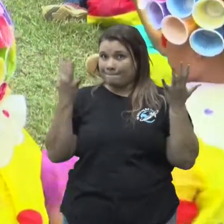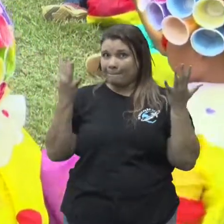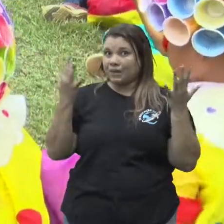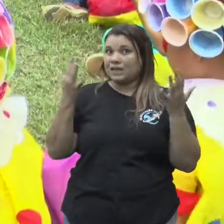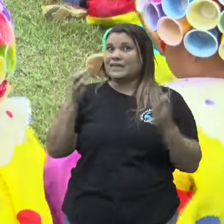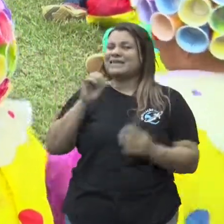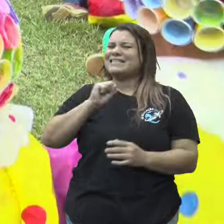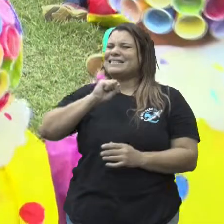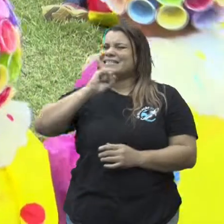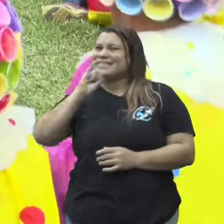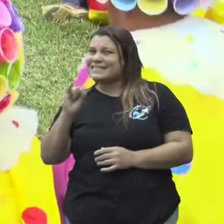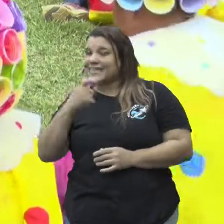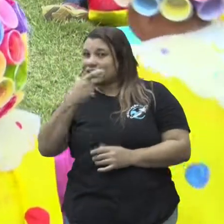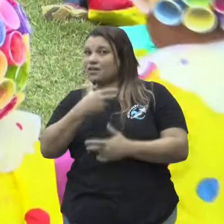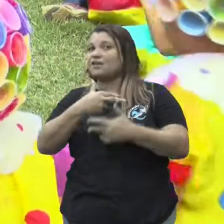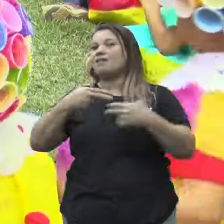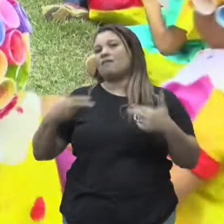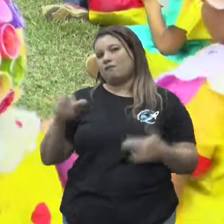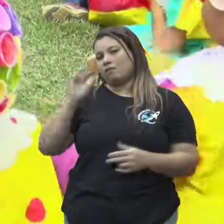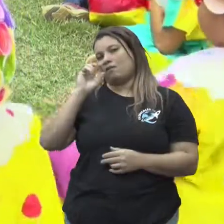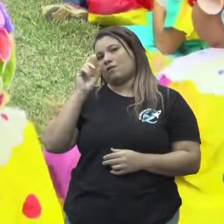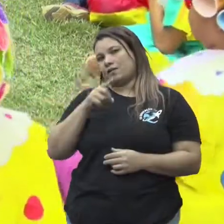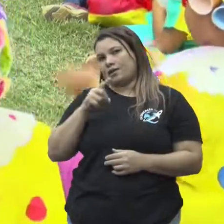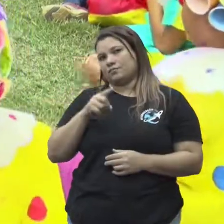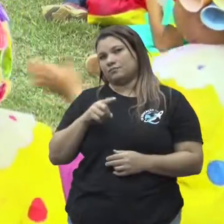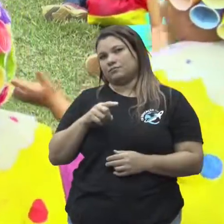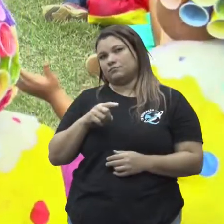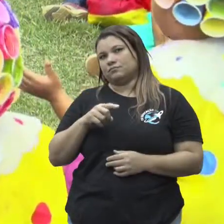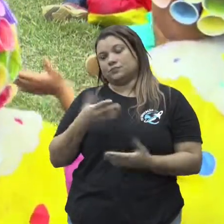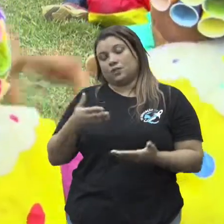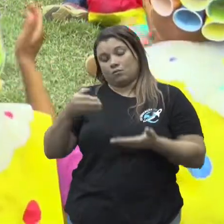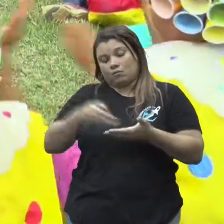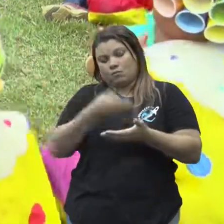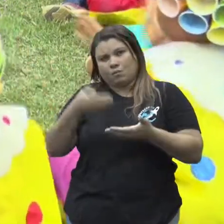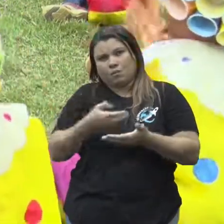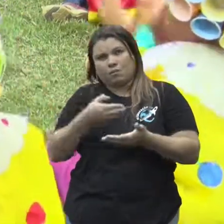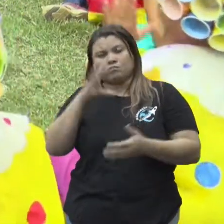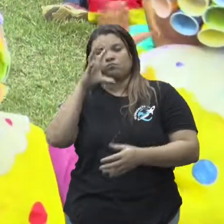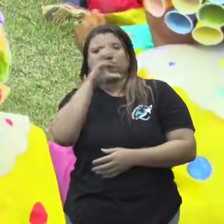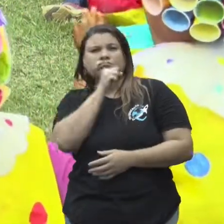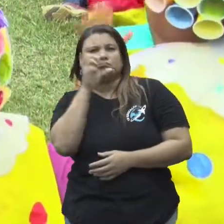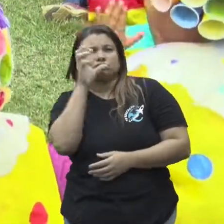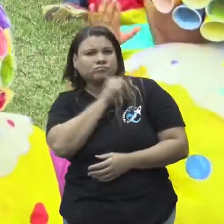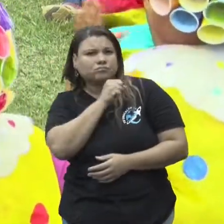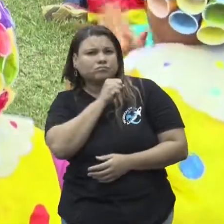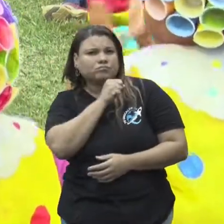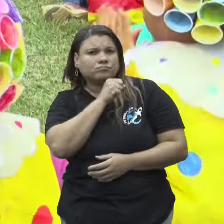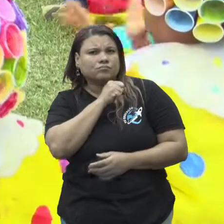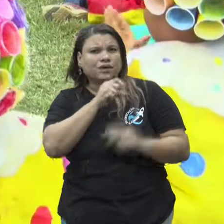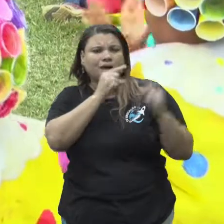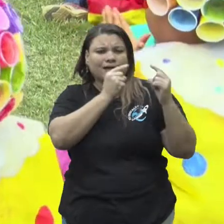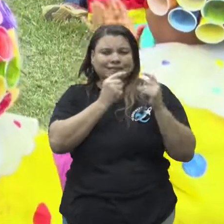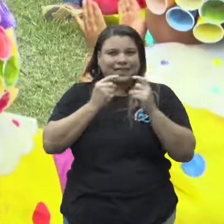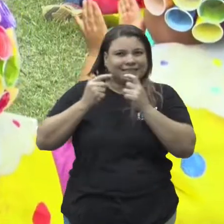se for fruta, mamão, laranja,